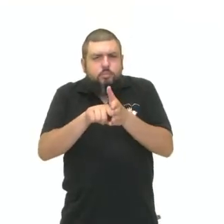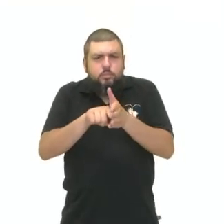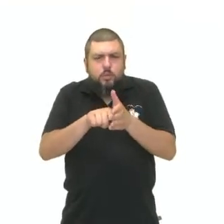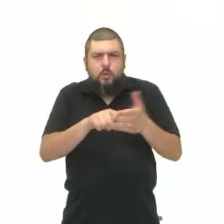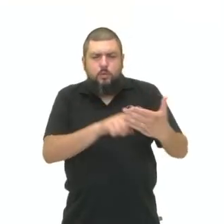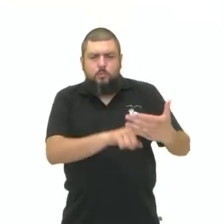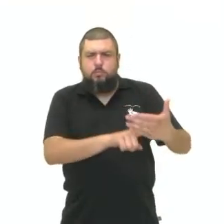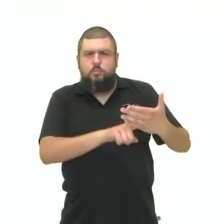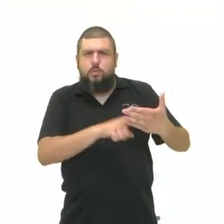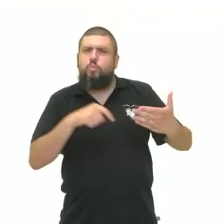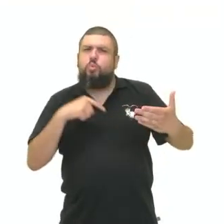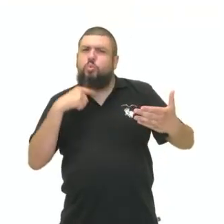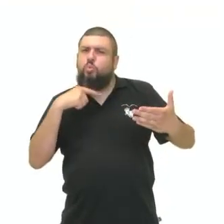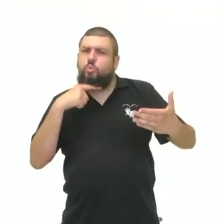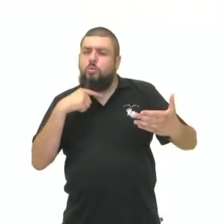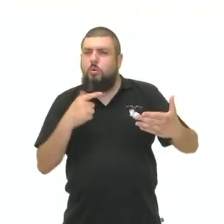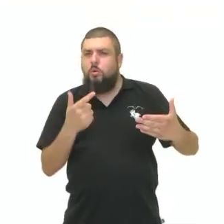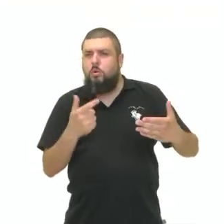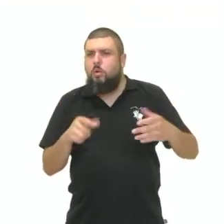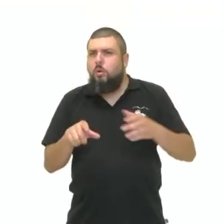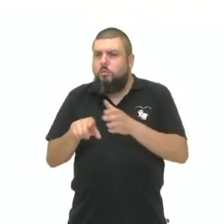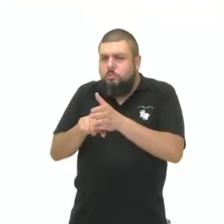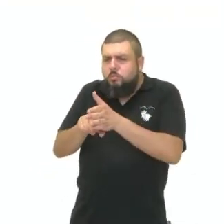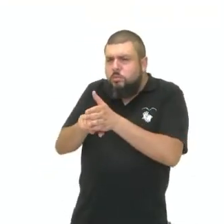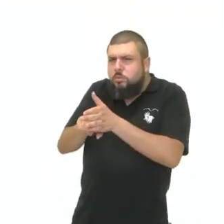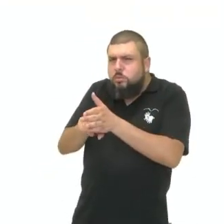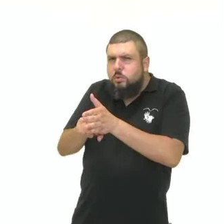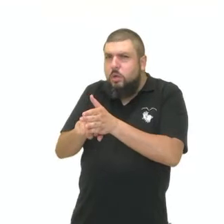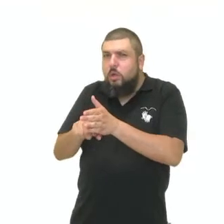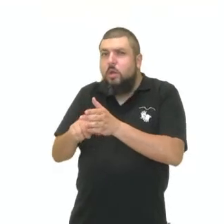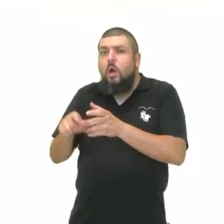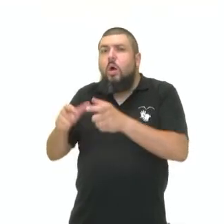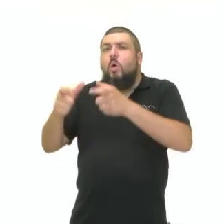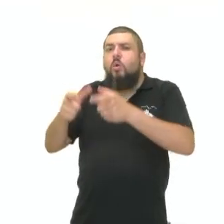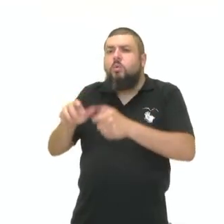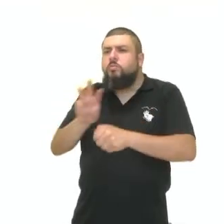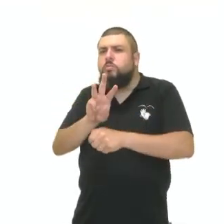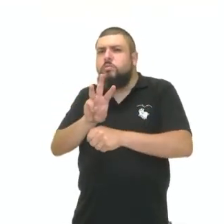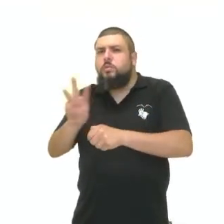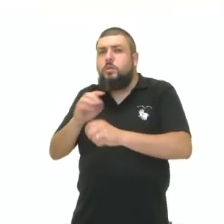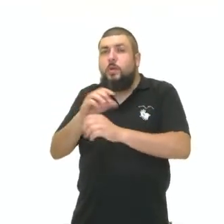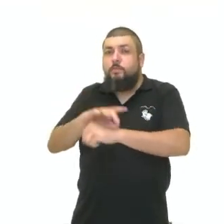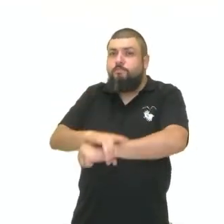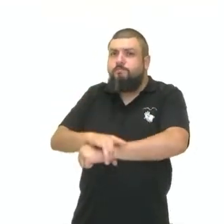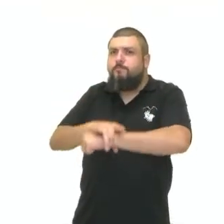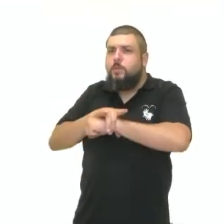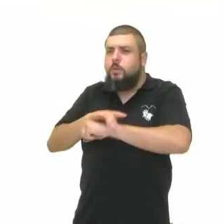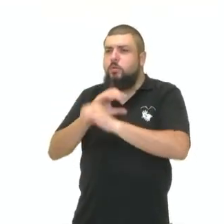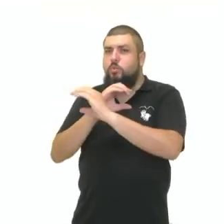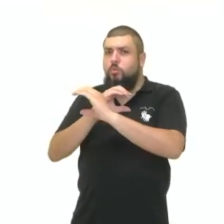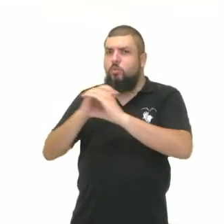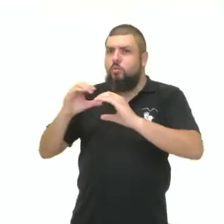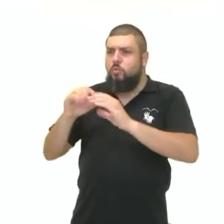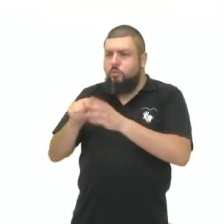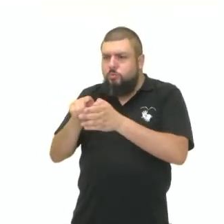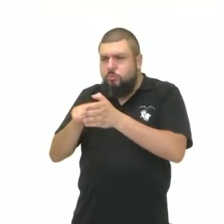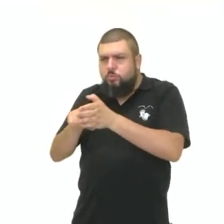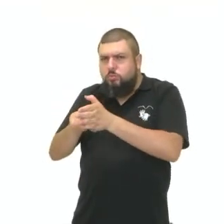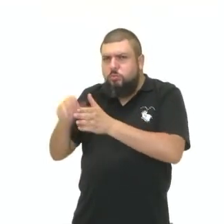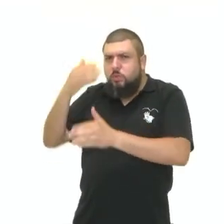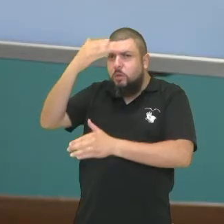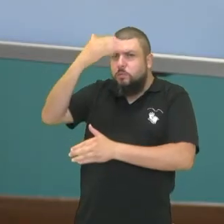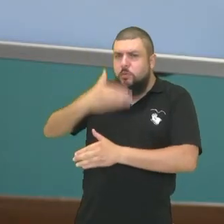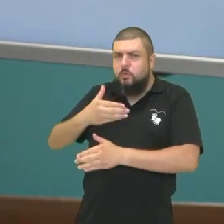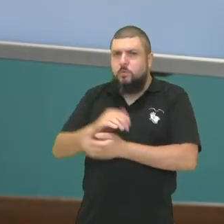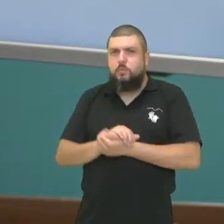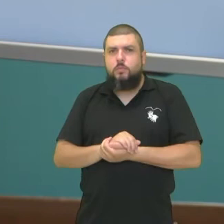duvidoso em fontes confiáveis e seguras, que possibilitam a demonstração e explicação por método científico.